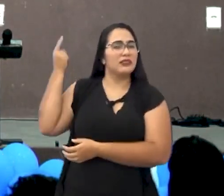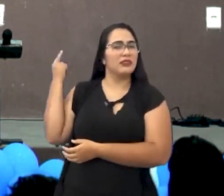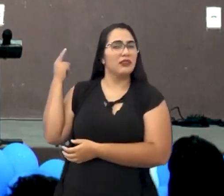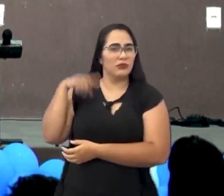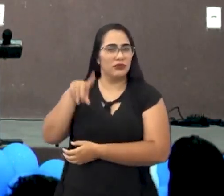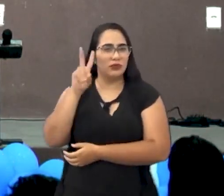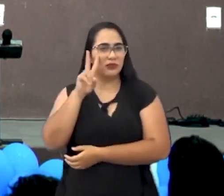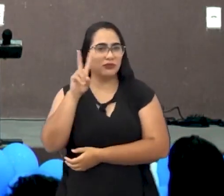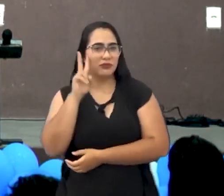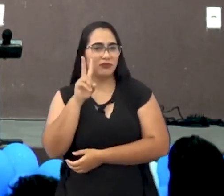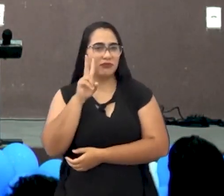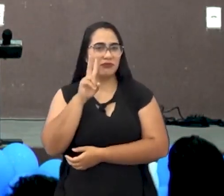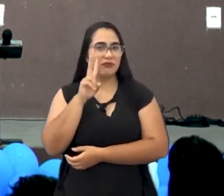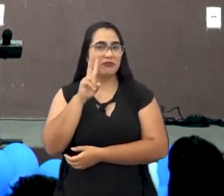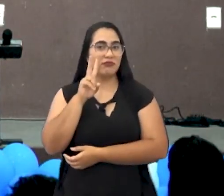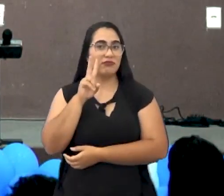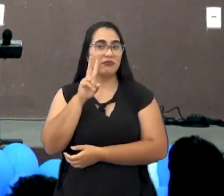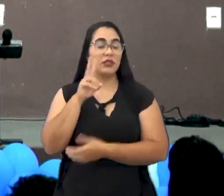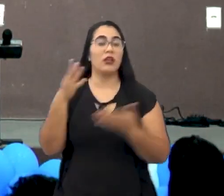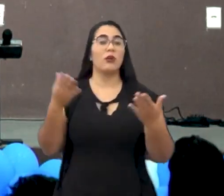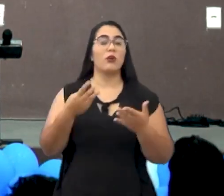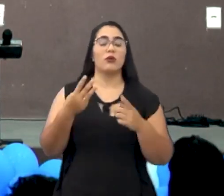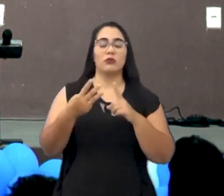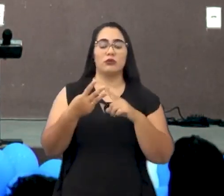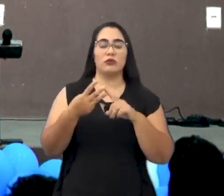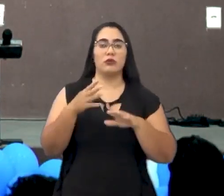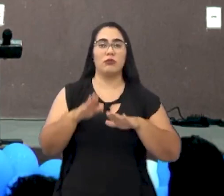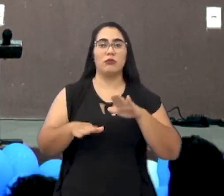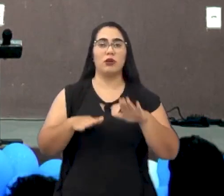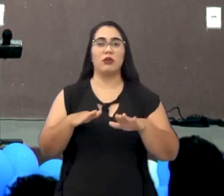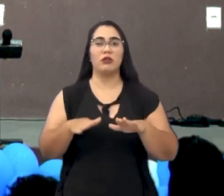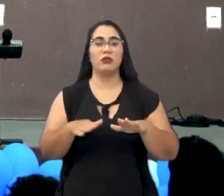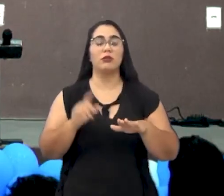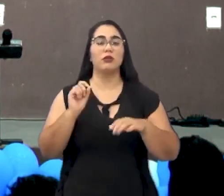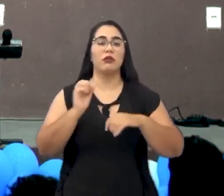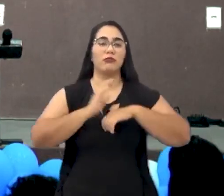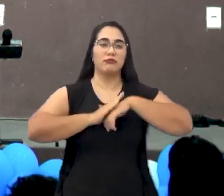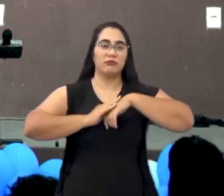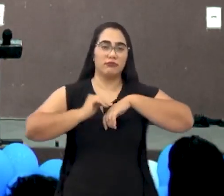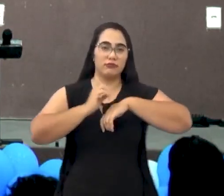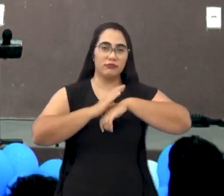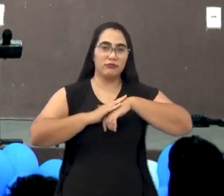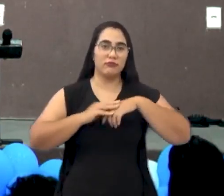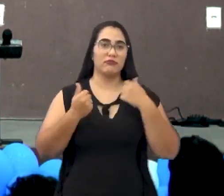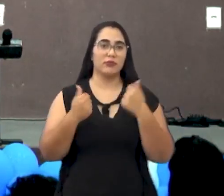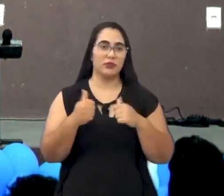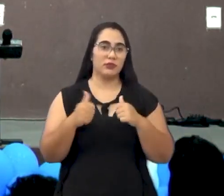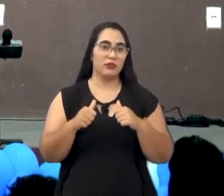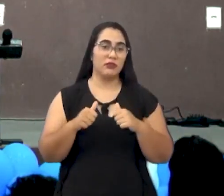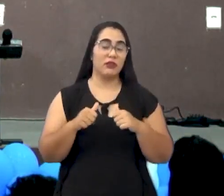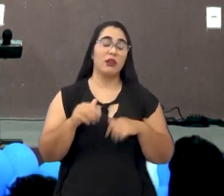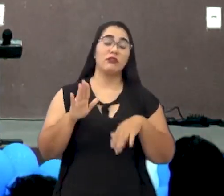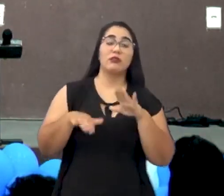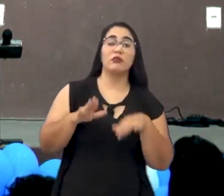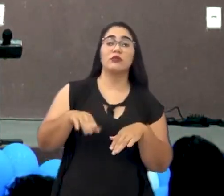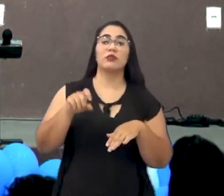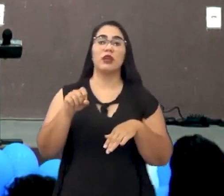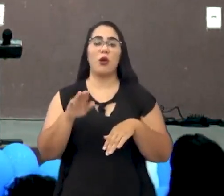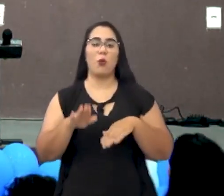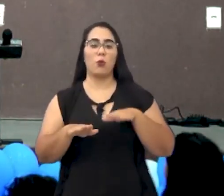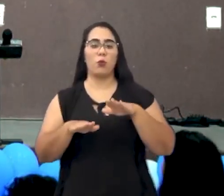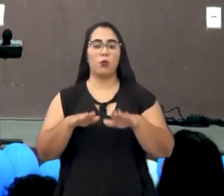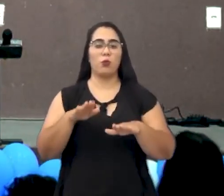lembra? Agora o terceiro passo, aprenda a mansidão. Talvez você deu os 3 passos